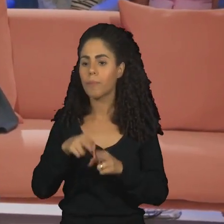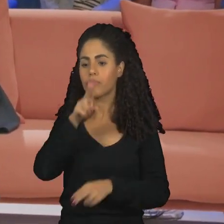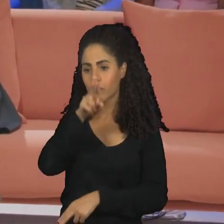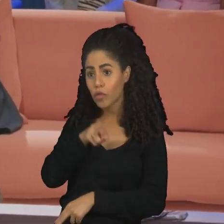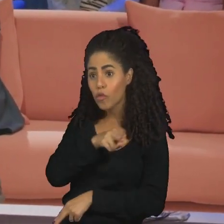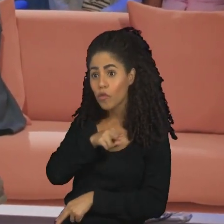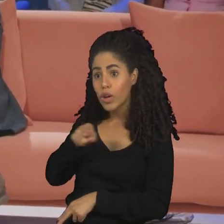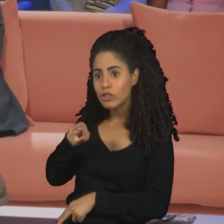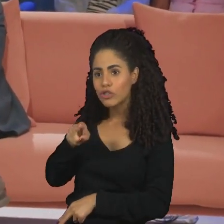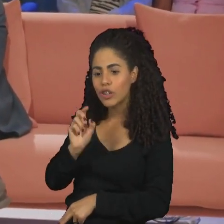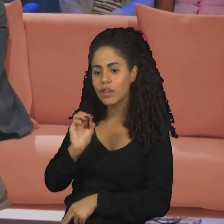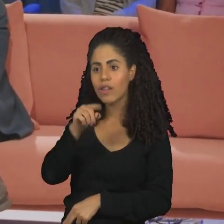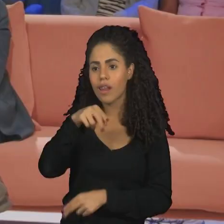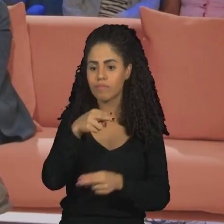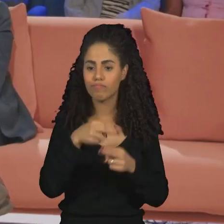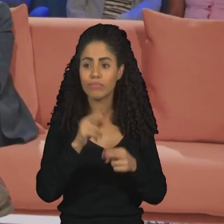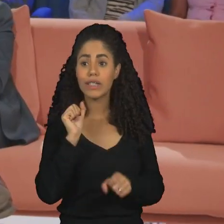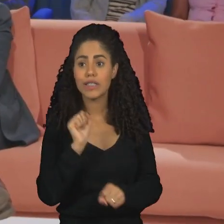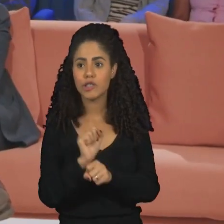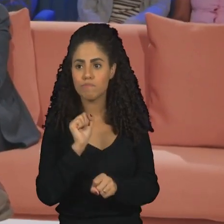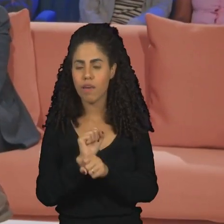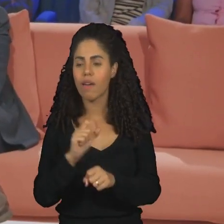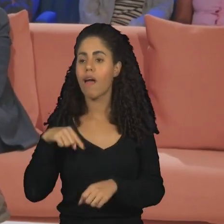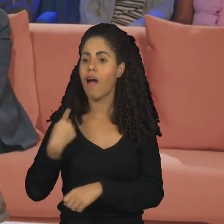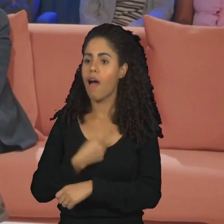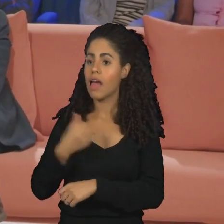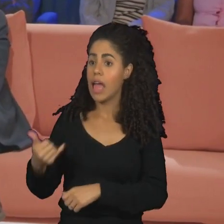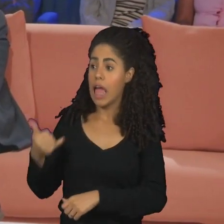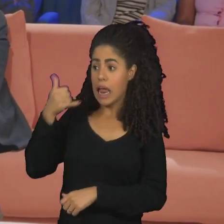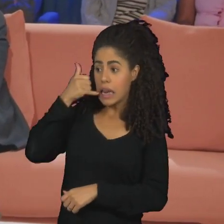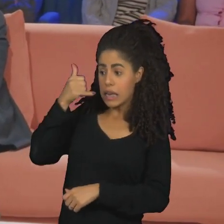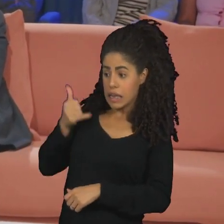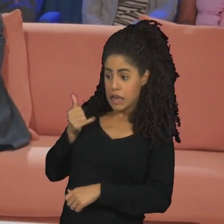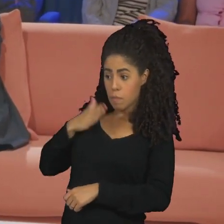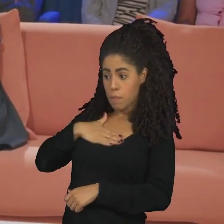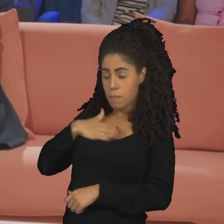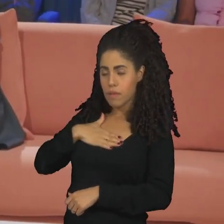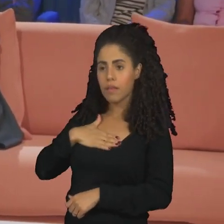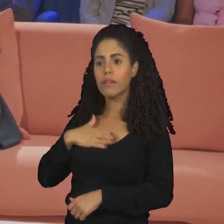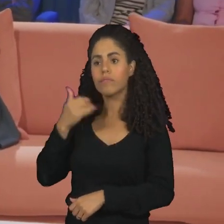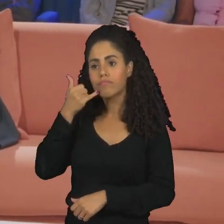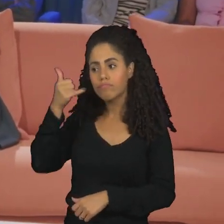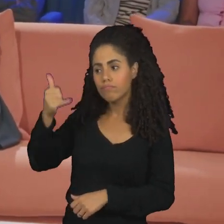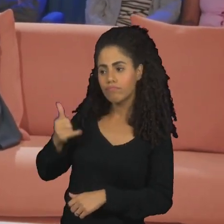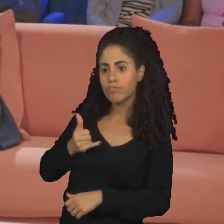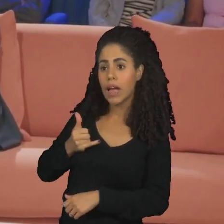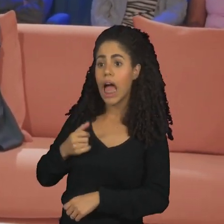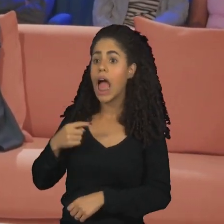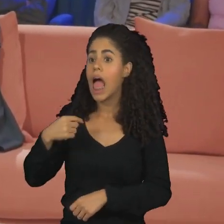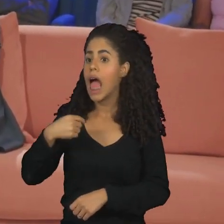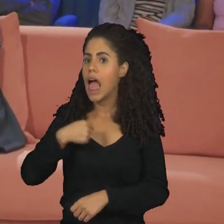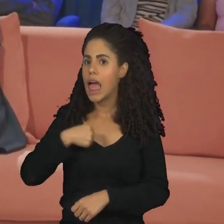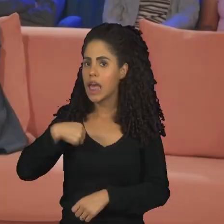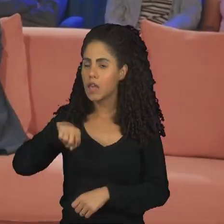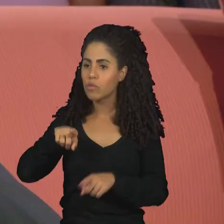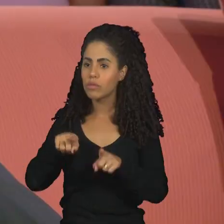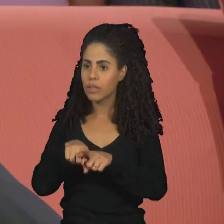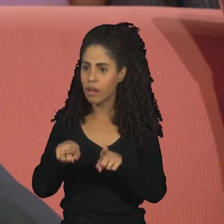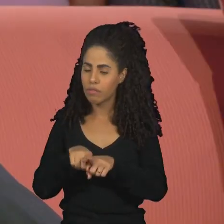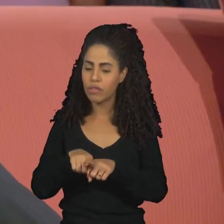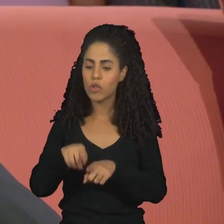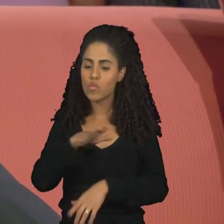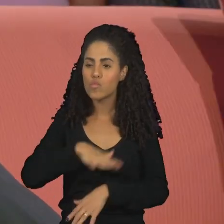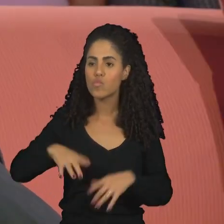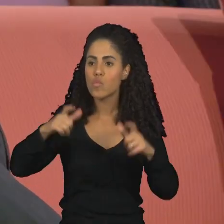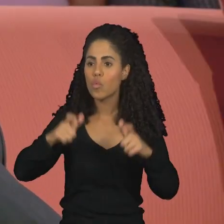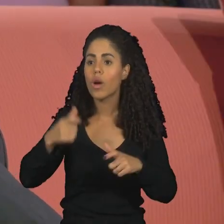depois volta e aí a gente recebe a notícia, né? No caso, quando eu recebi, eu estava em Honduras,